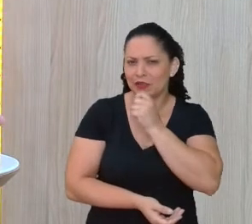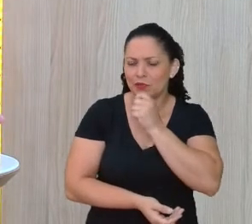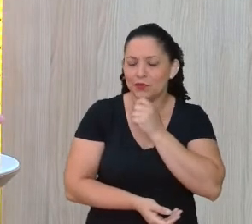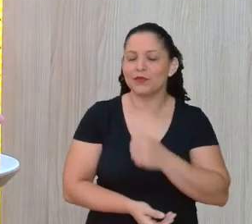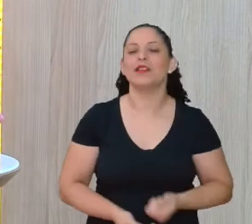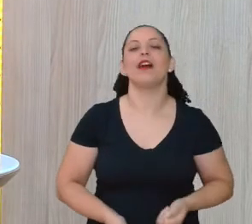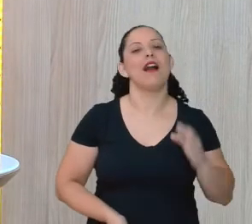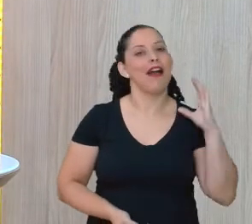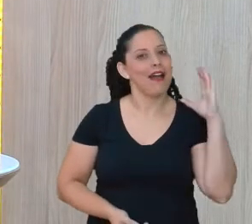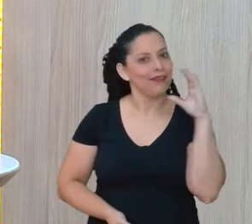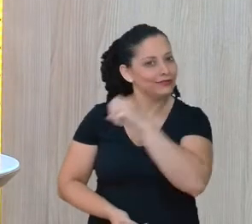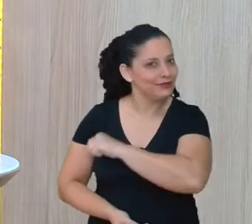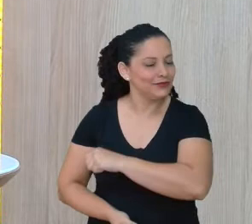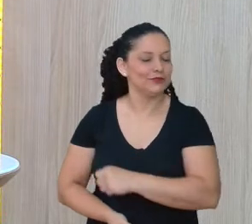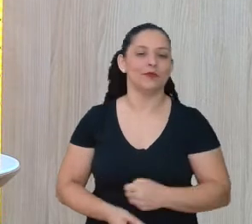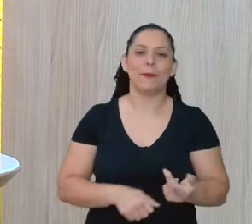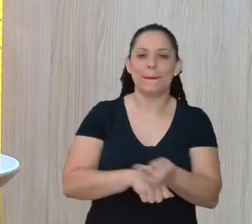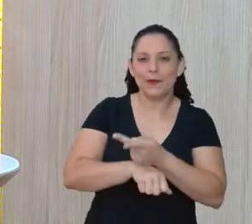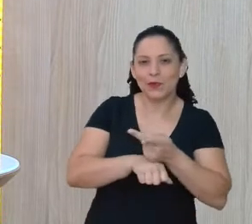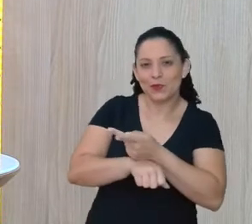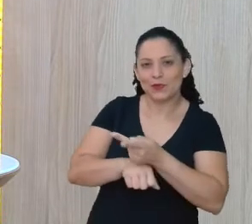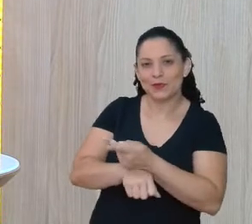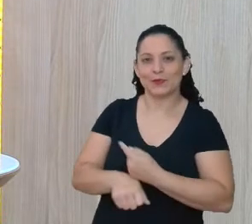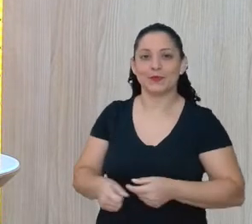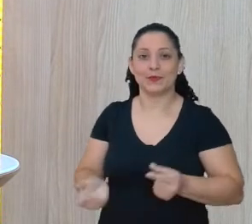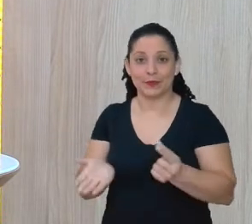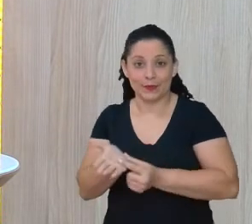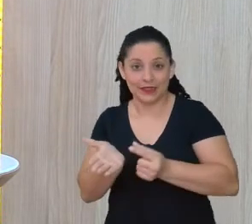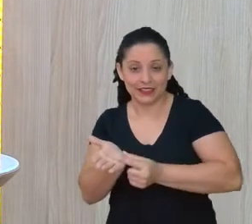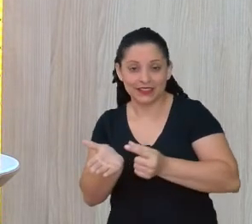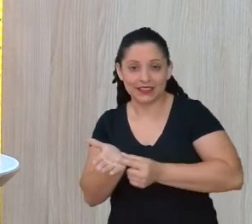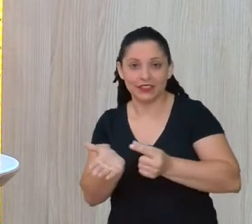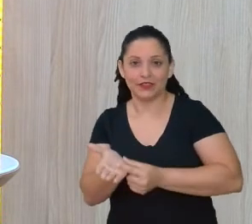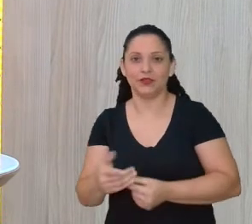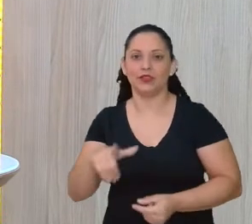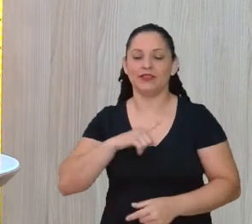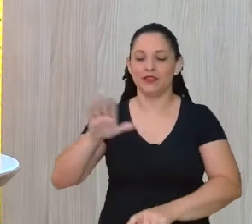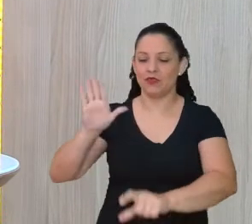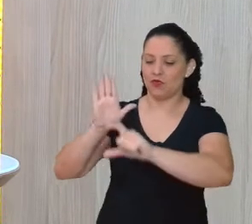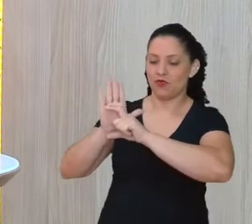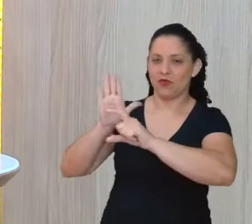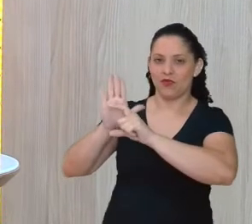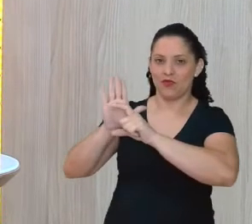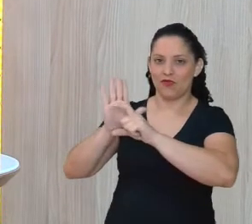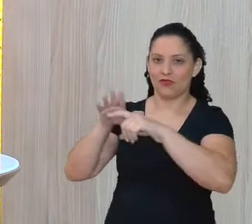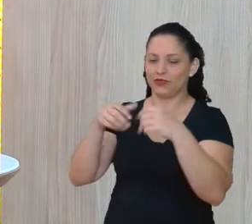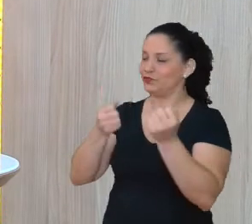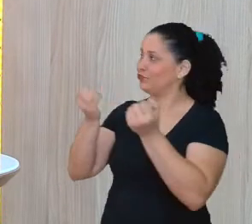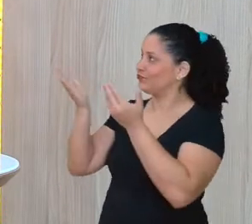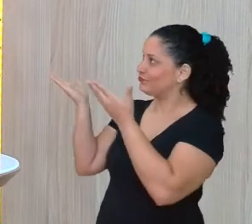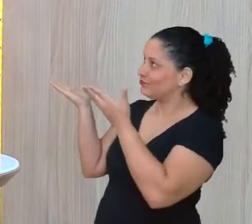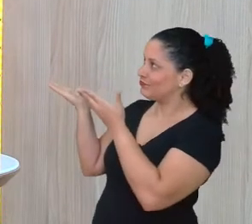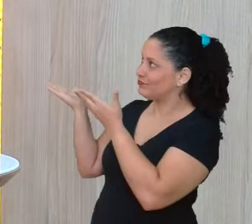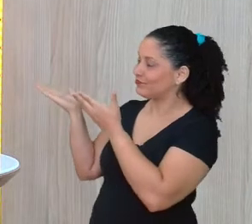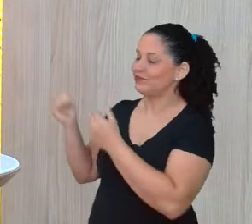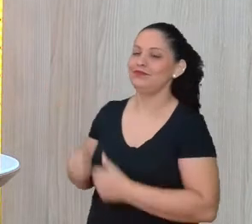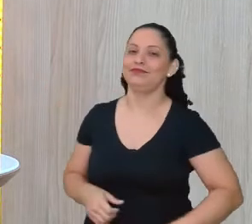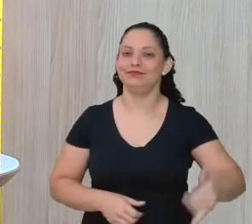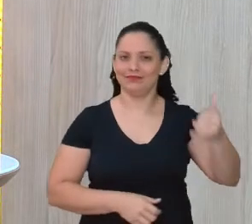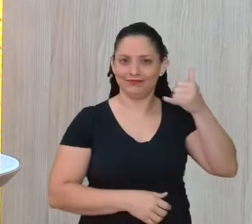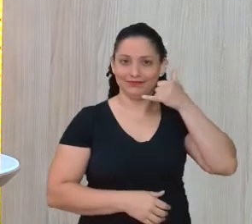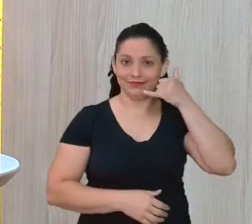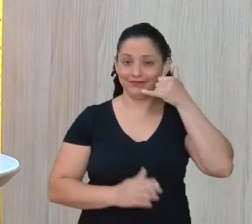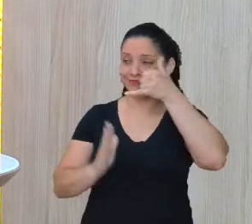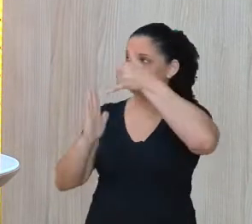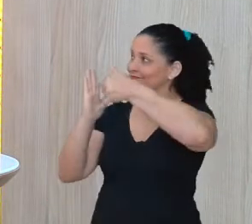perde tempo, gente. Os QR Codes vão aparecer na sua telinha e você pode direcionar a câmera do seu